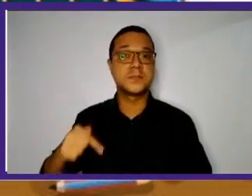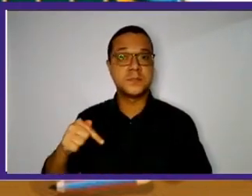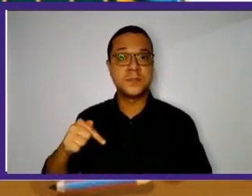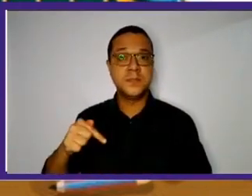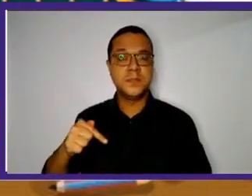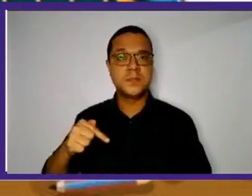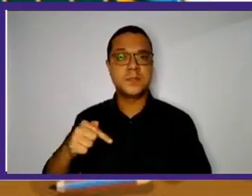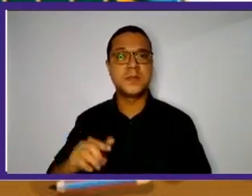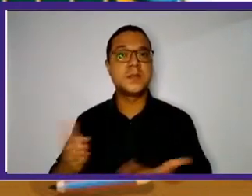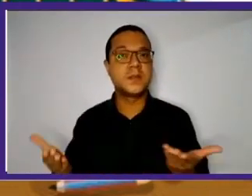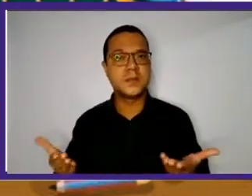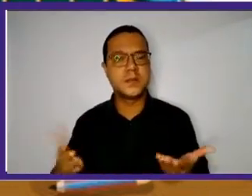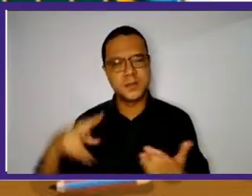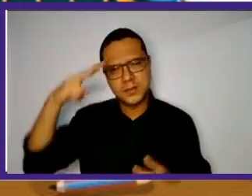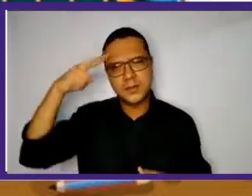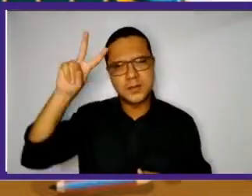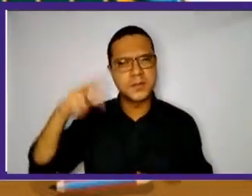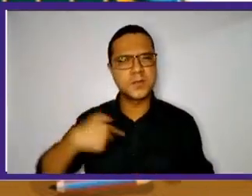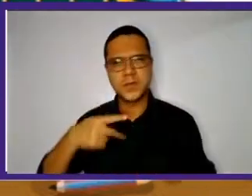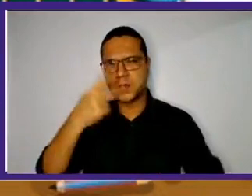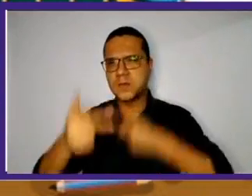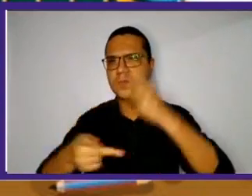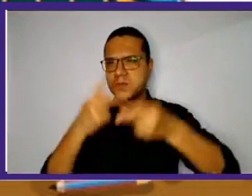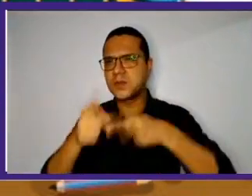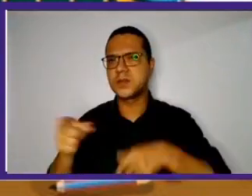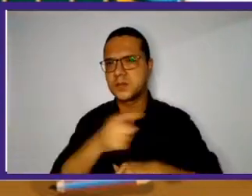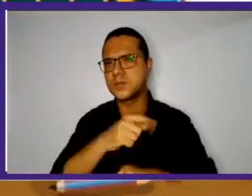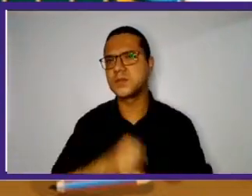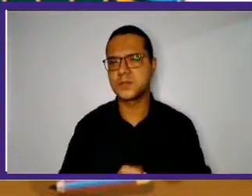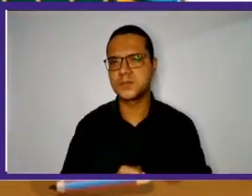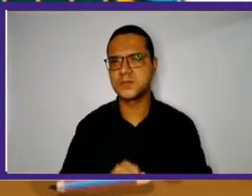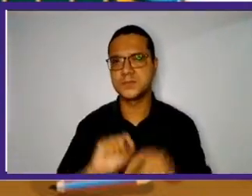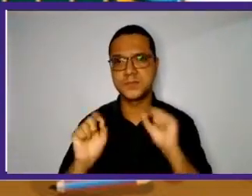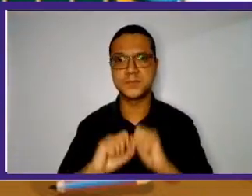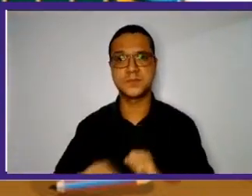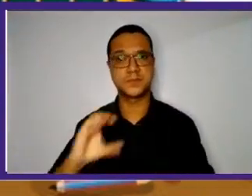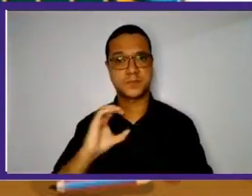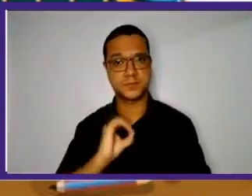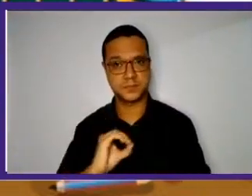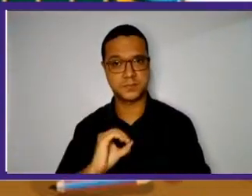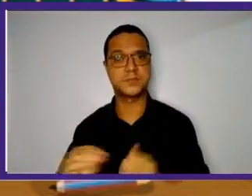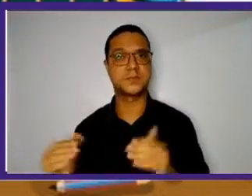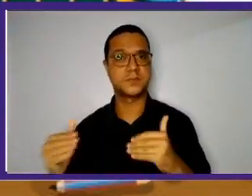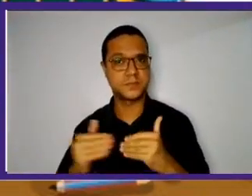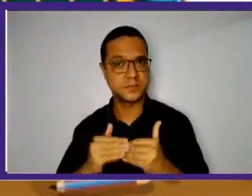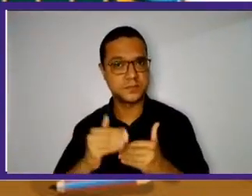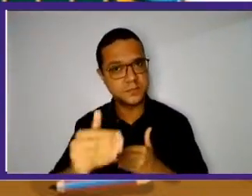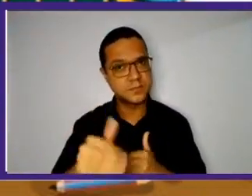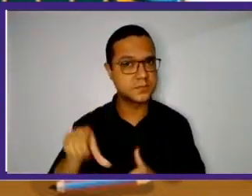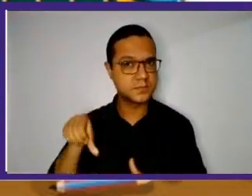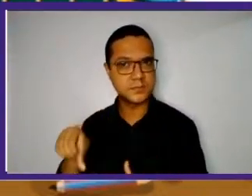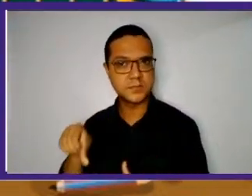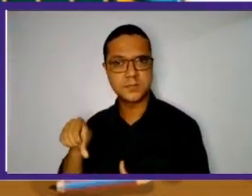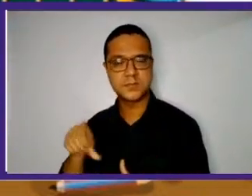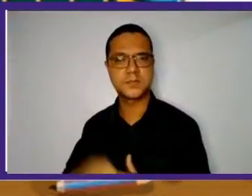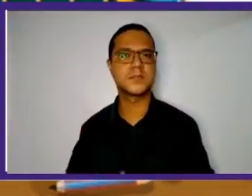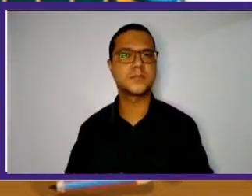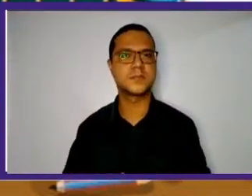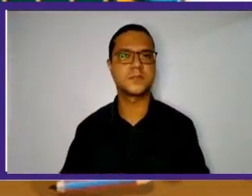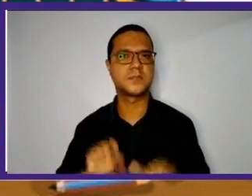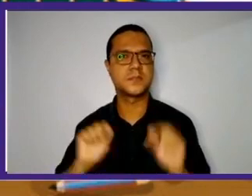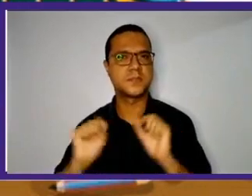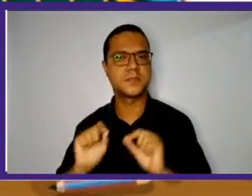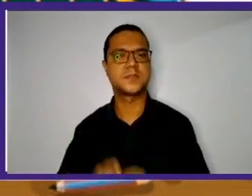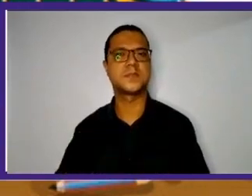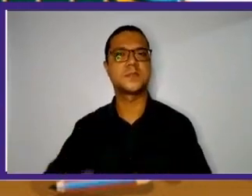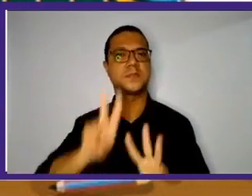número 7, vocês lembram que eu falei para vocês que do 0 até o 9,